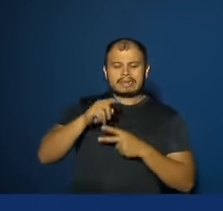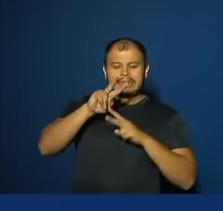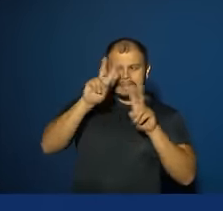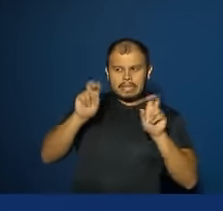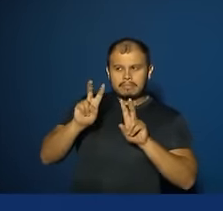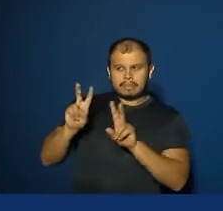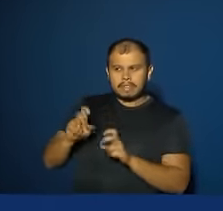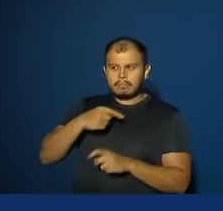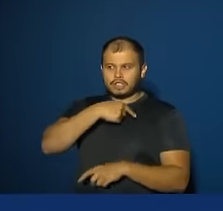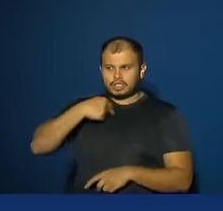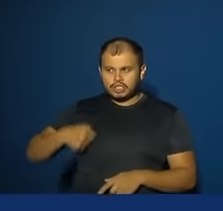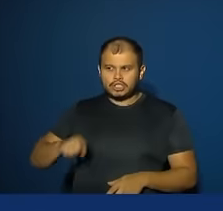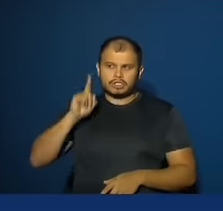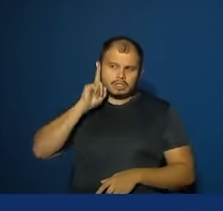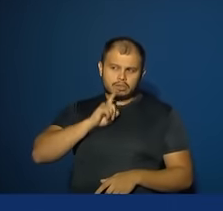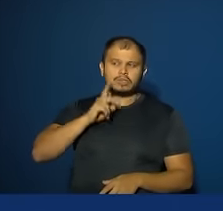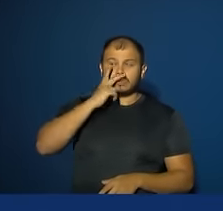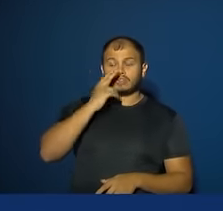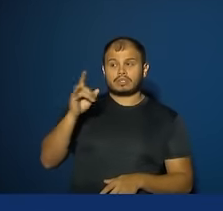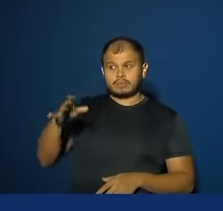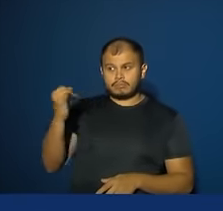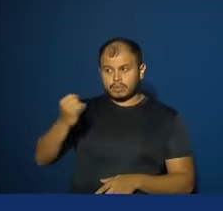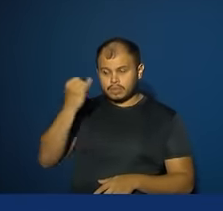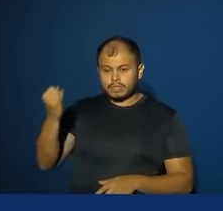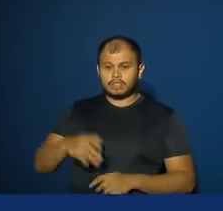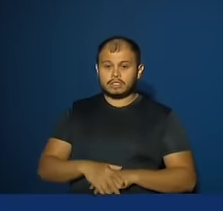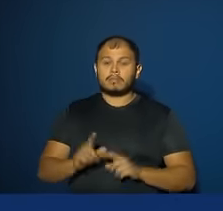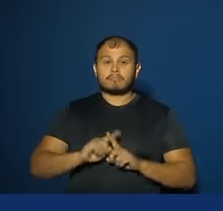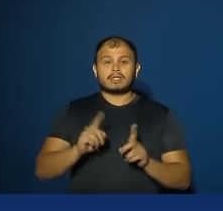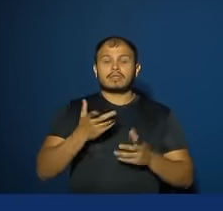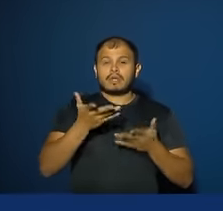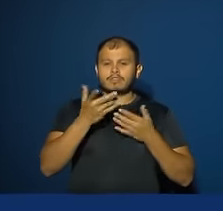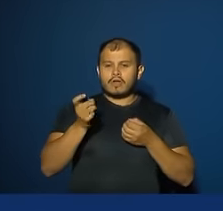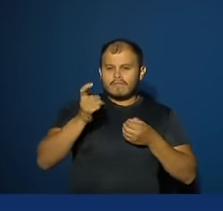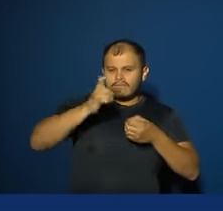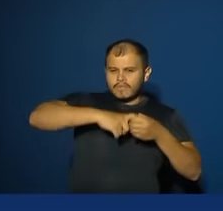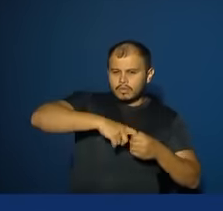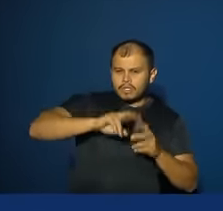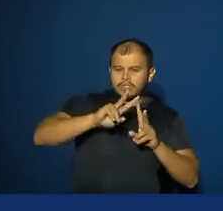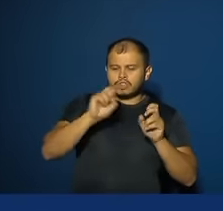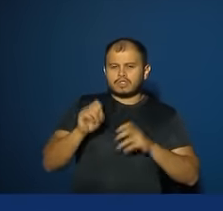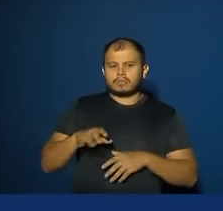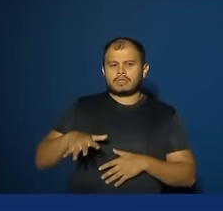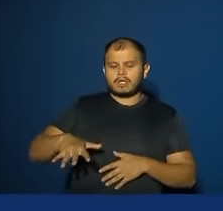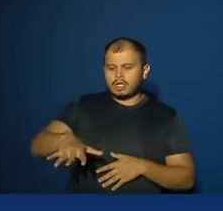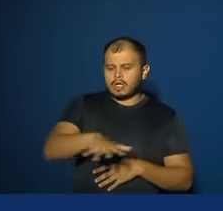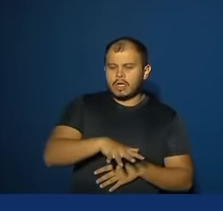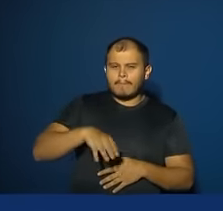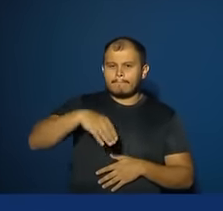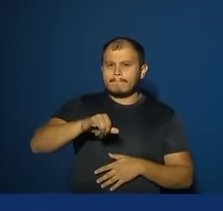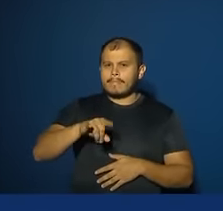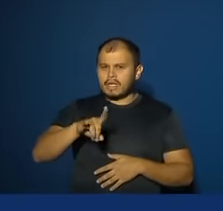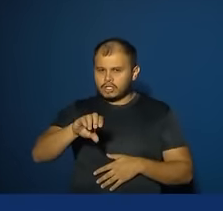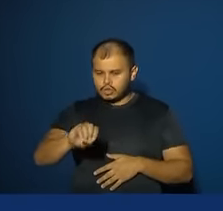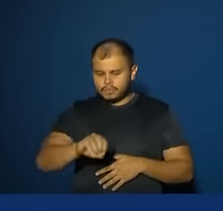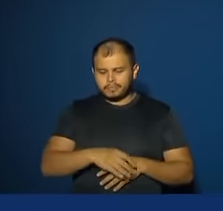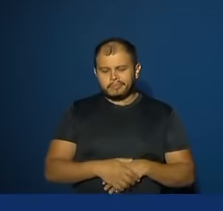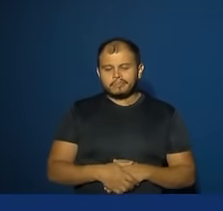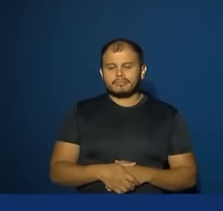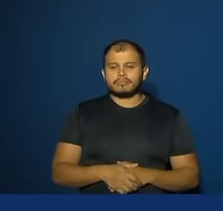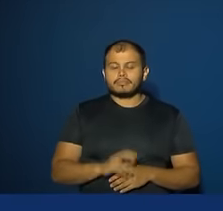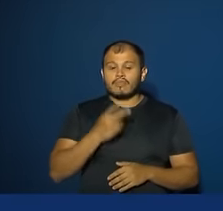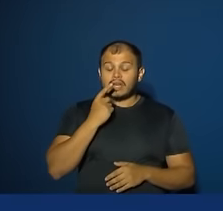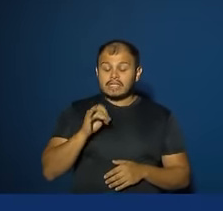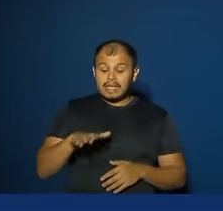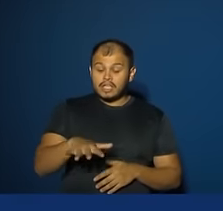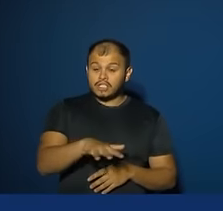Unidos que eu acho muito pertinente mas eu vou começar só voltando ao Oriente Médio eh quando eu tô me referindo à região eu não